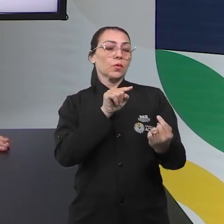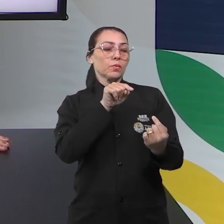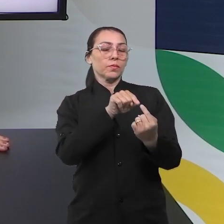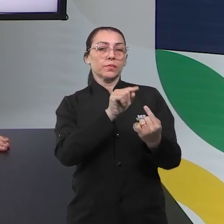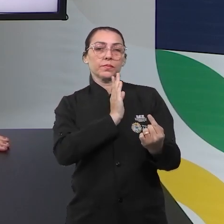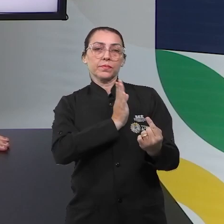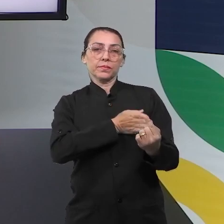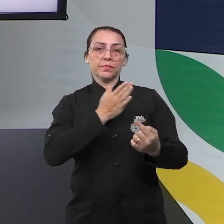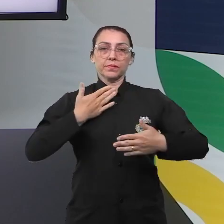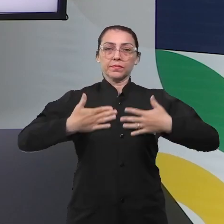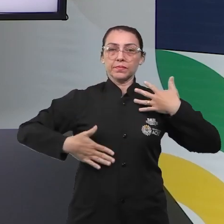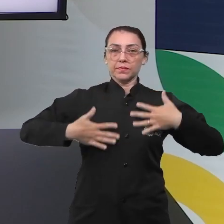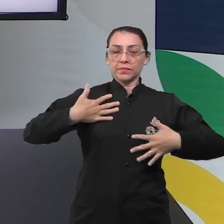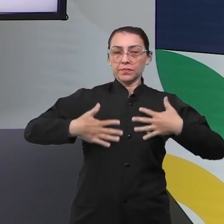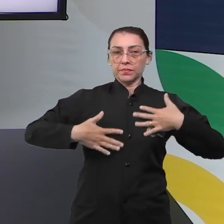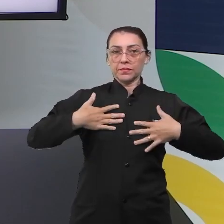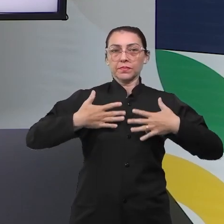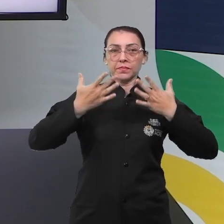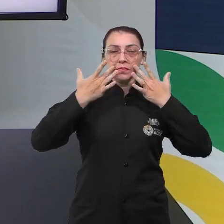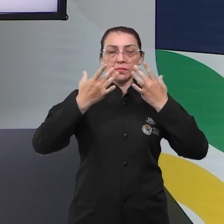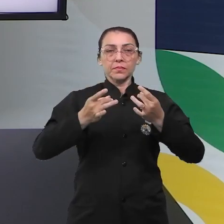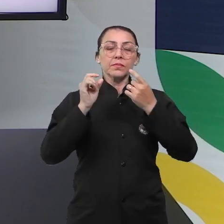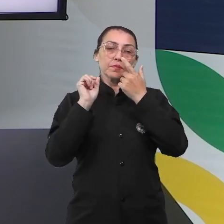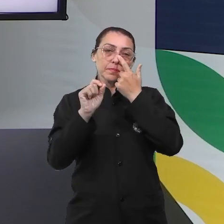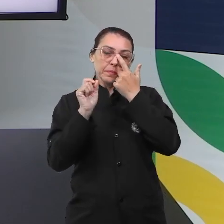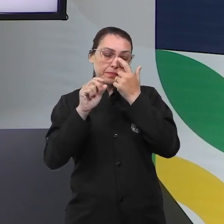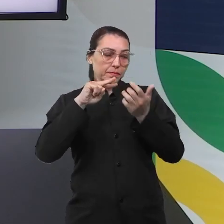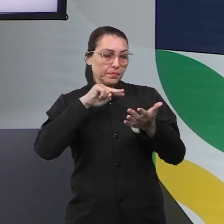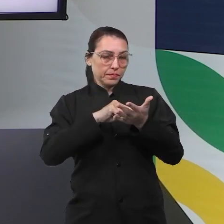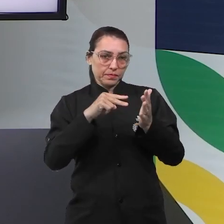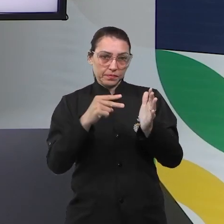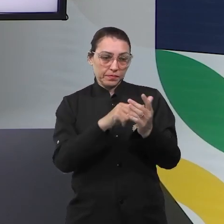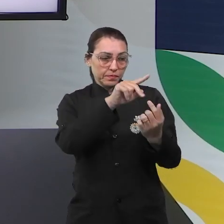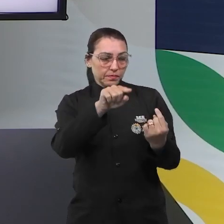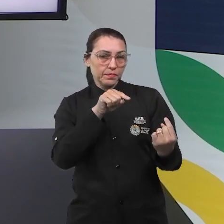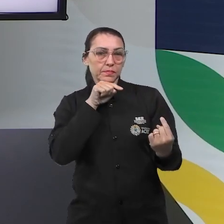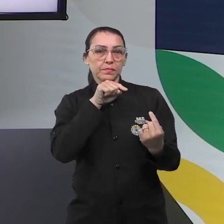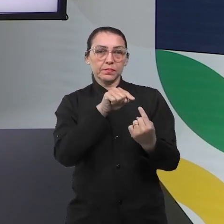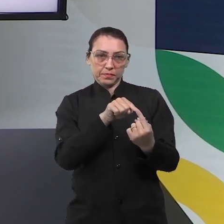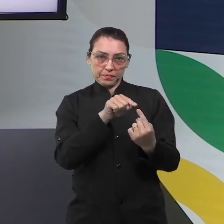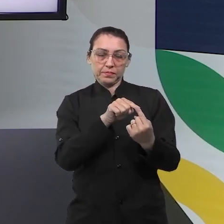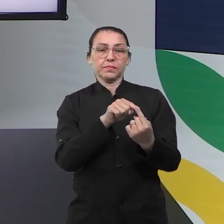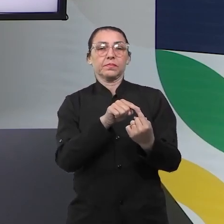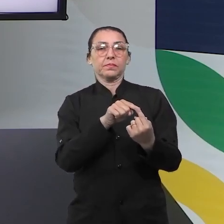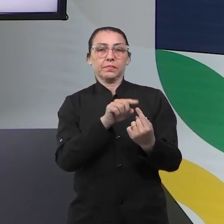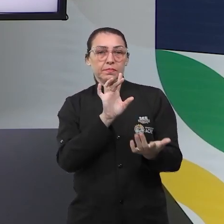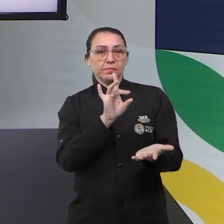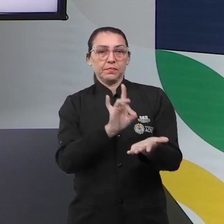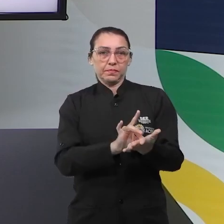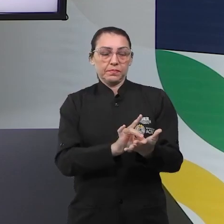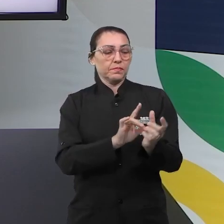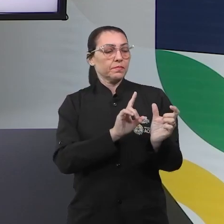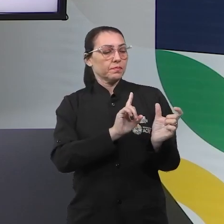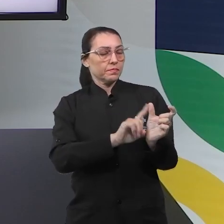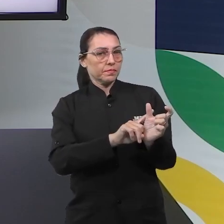do corpo humano. Então, eu estou me atentando o quê? Ao sentido objetivo, literal. Eu não estou colocando mais